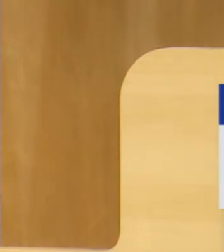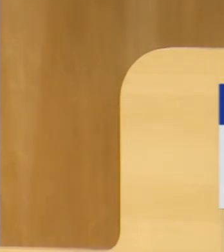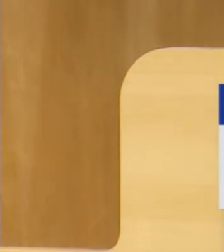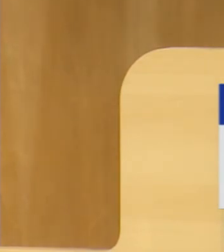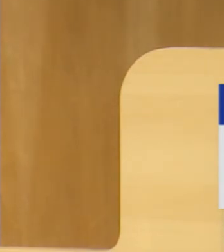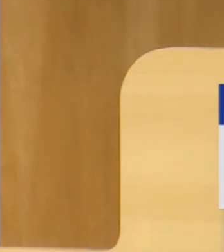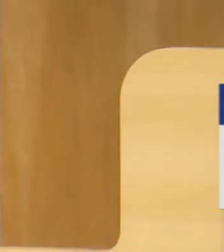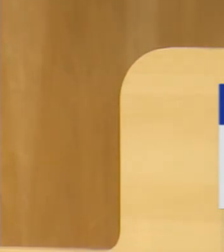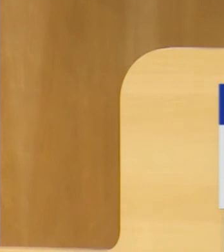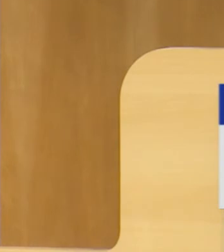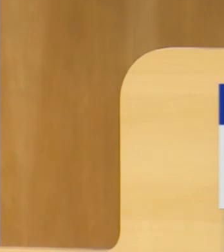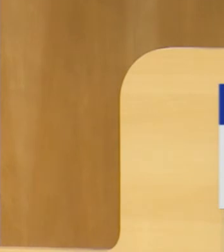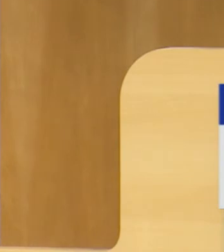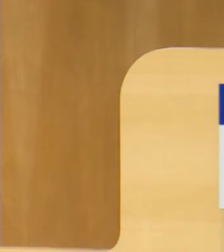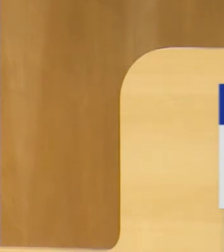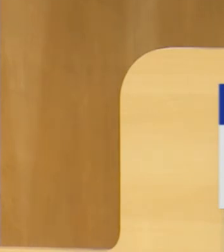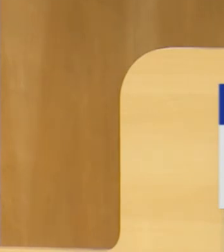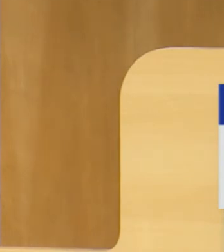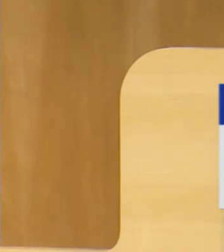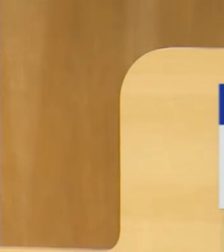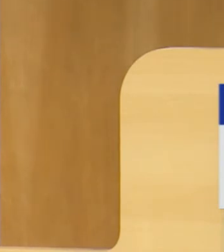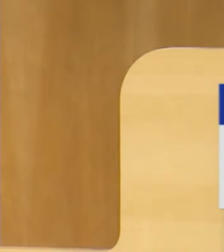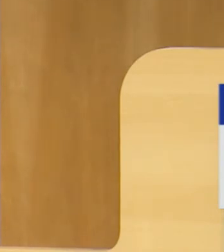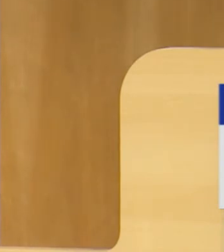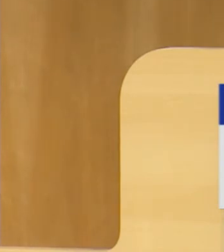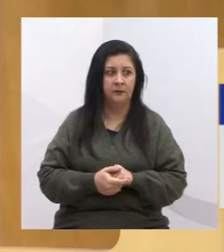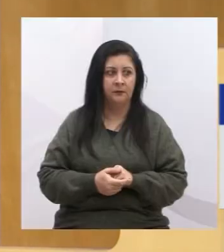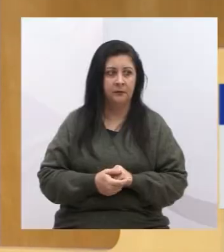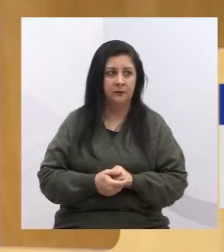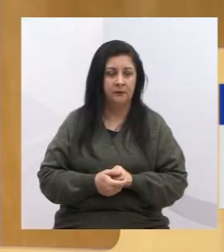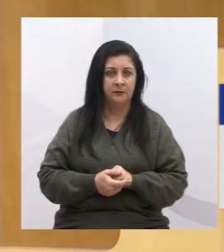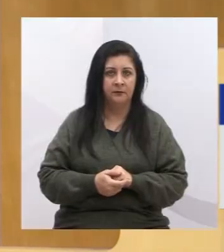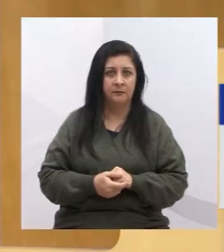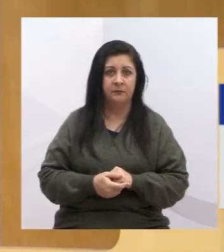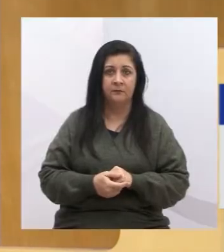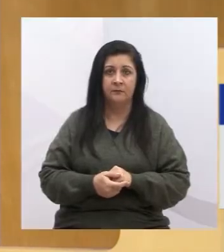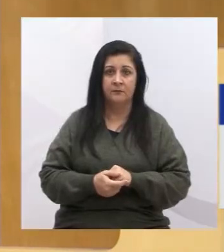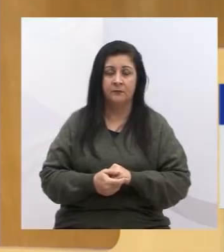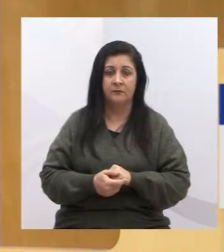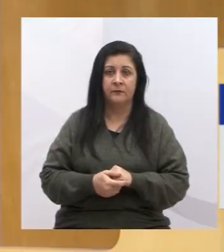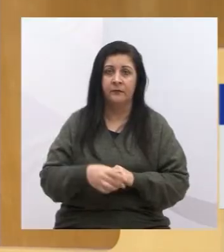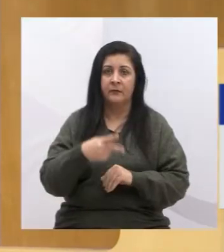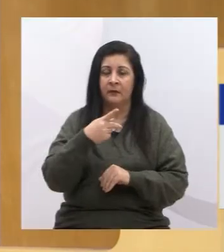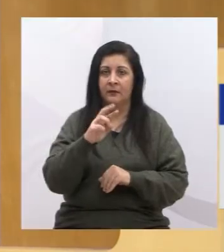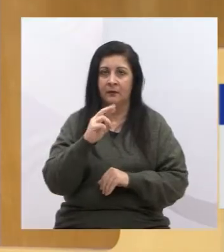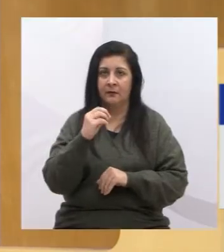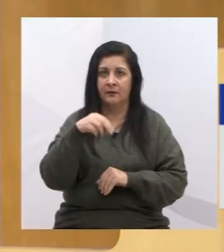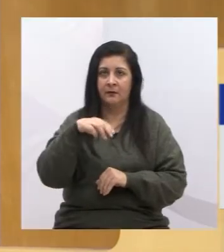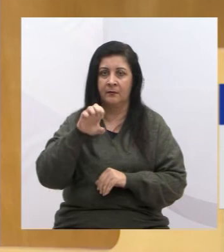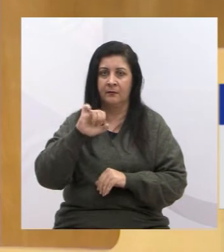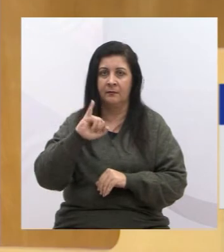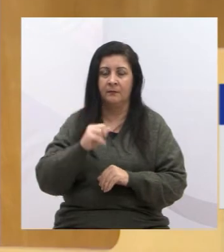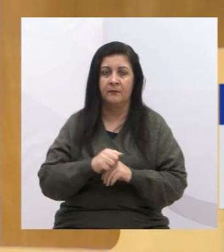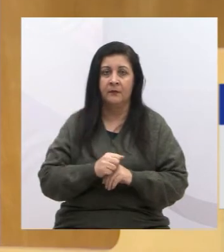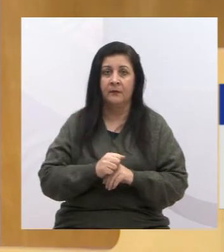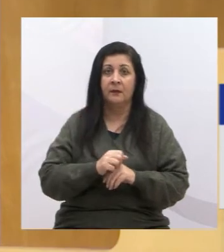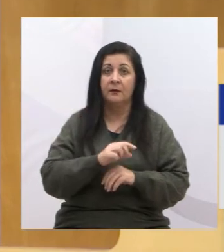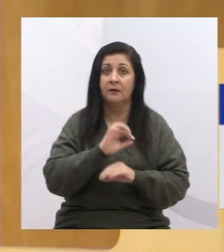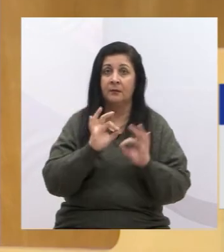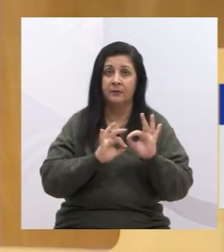do Viveiro Municipal, o Promeia estará aí lançando uma semana